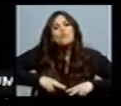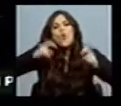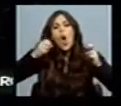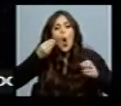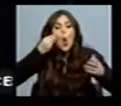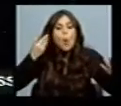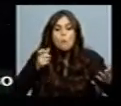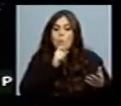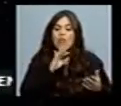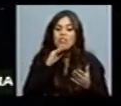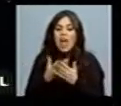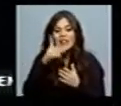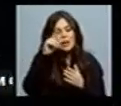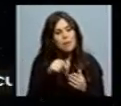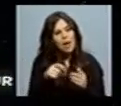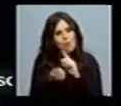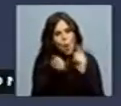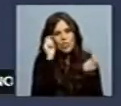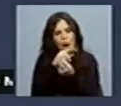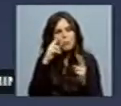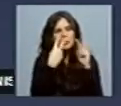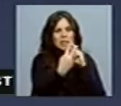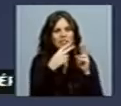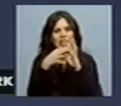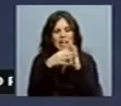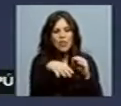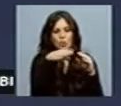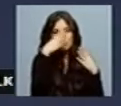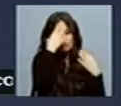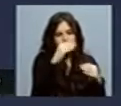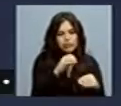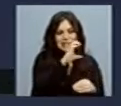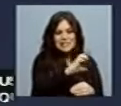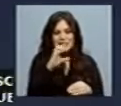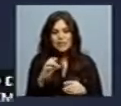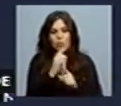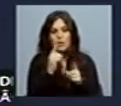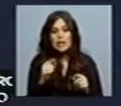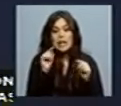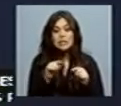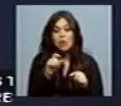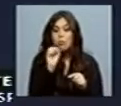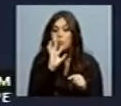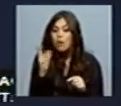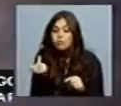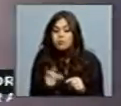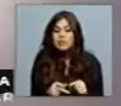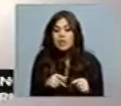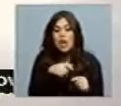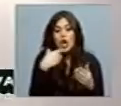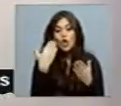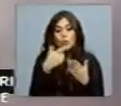é que isto pode também revolucionar, no fundo, a nossa própria relação com a educação científica. Ou seja, este tipo de evento também pode ser estudado por astrónomos amadores, que podem